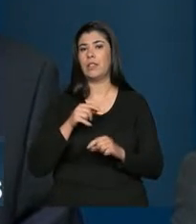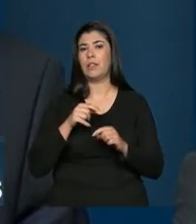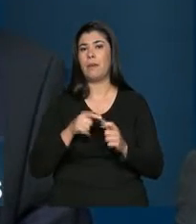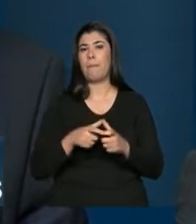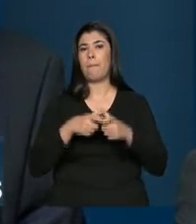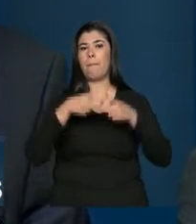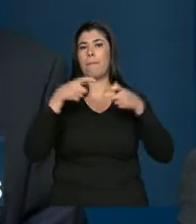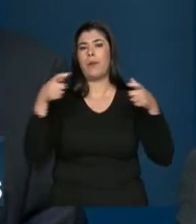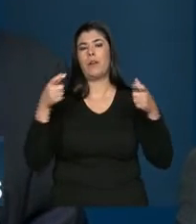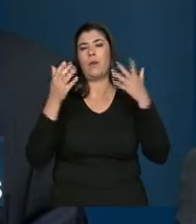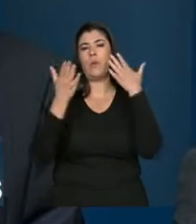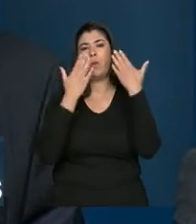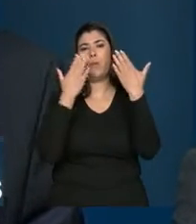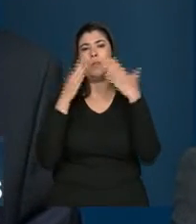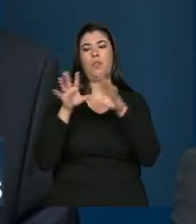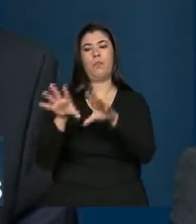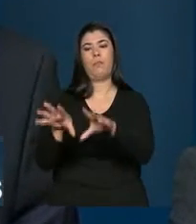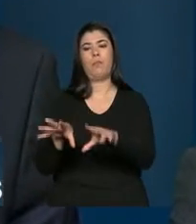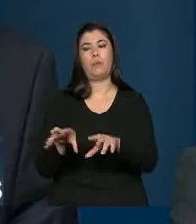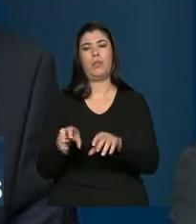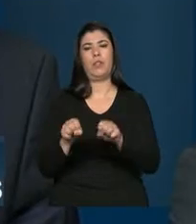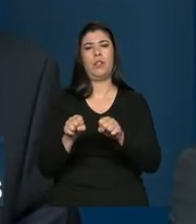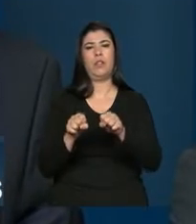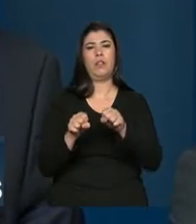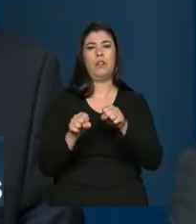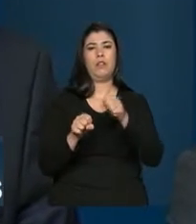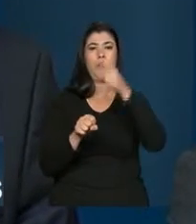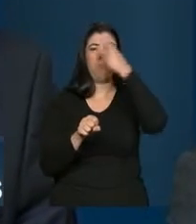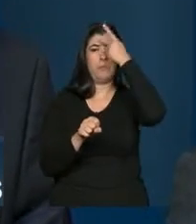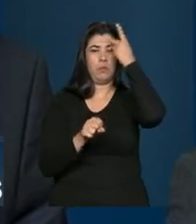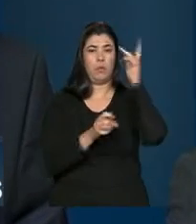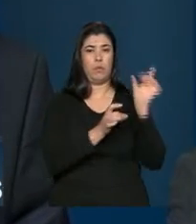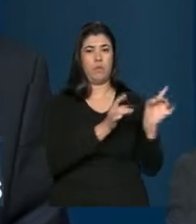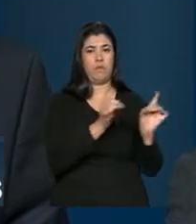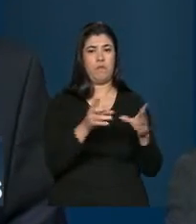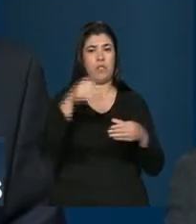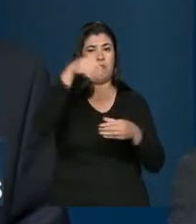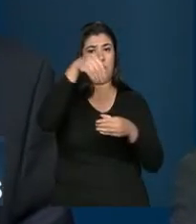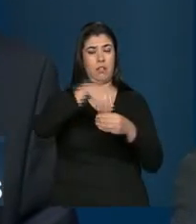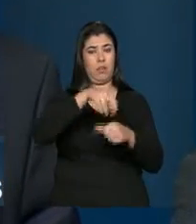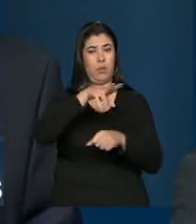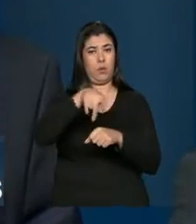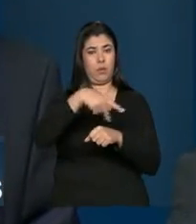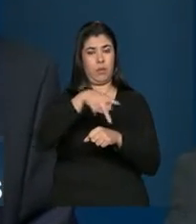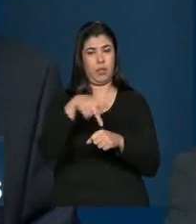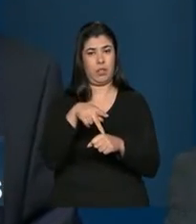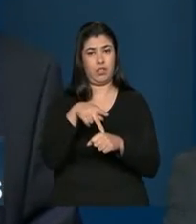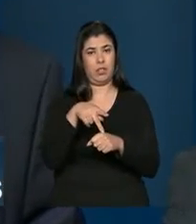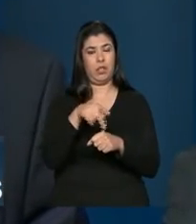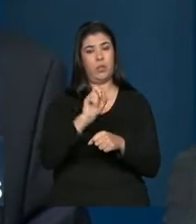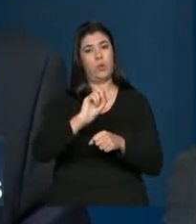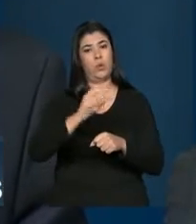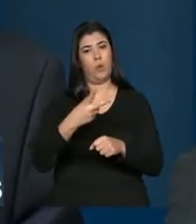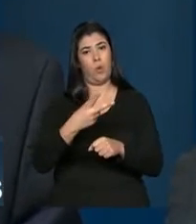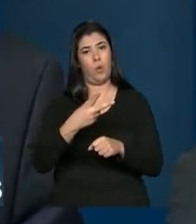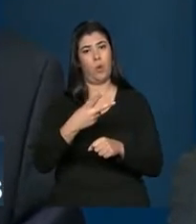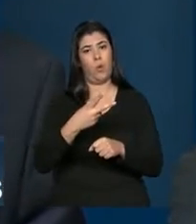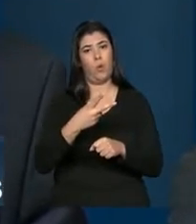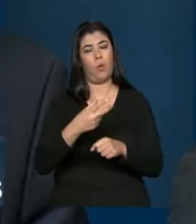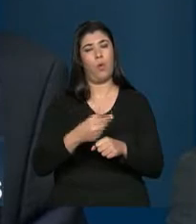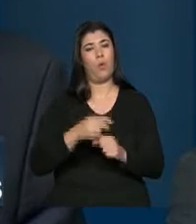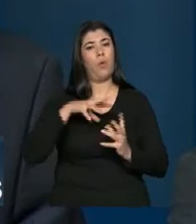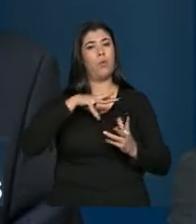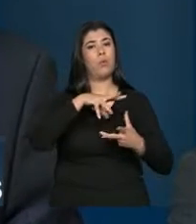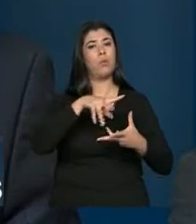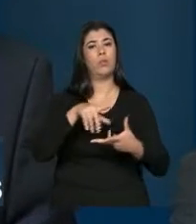interno, com base nas informações aqui presentes, que há mais dados internos, tráfico interno ou